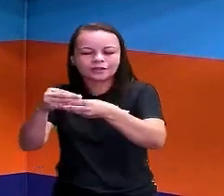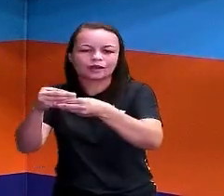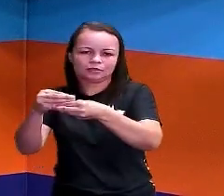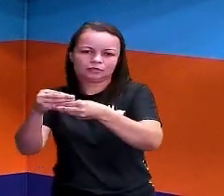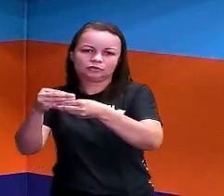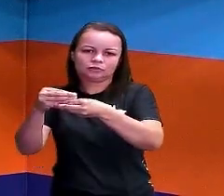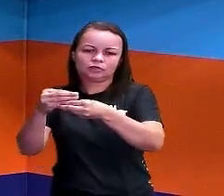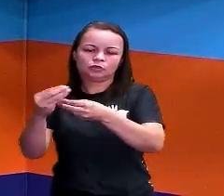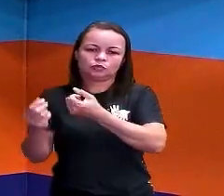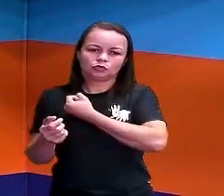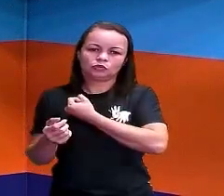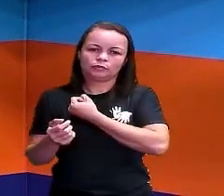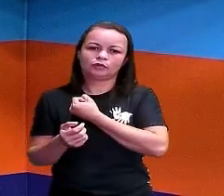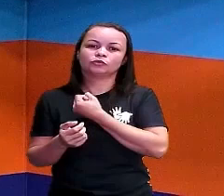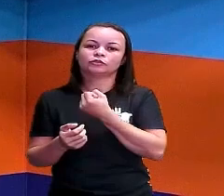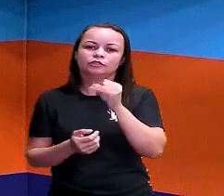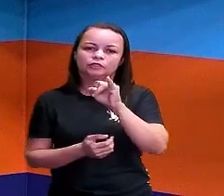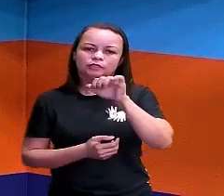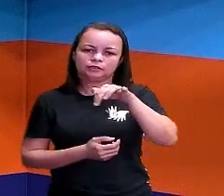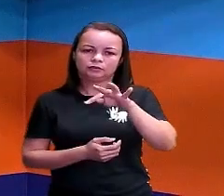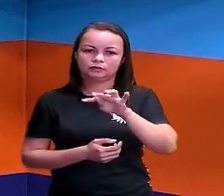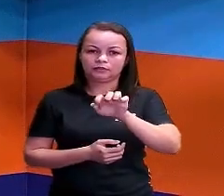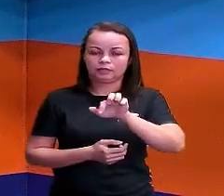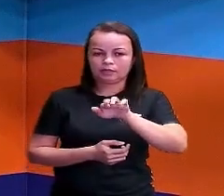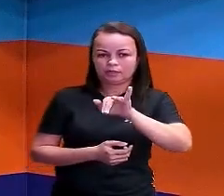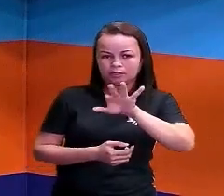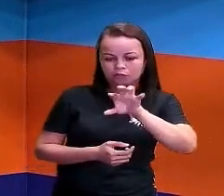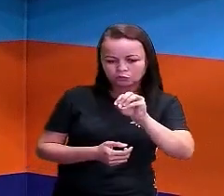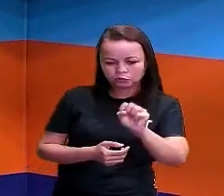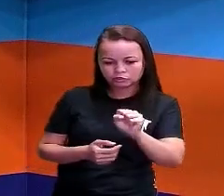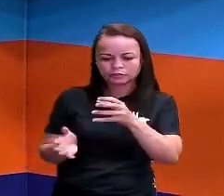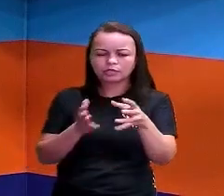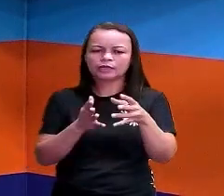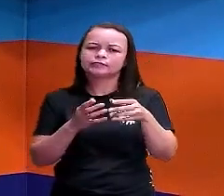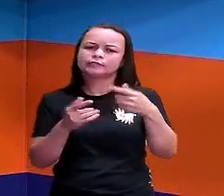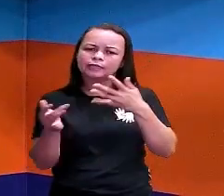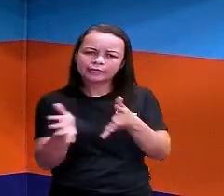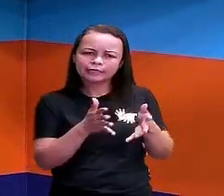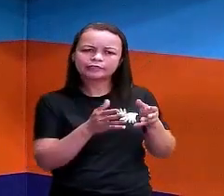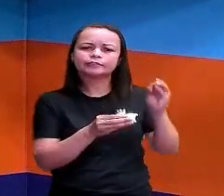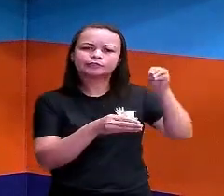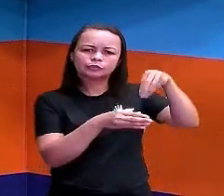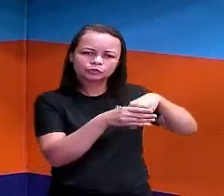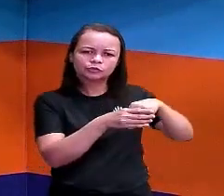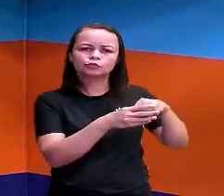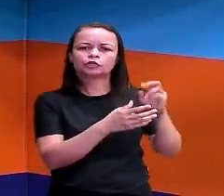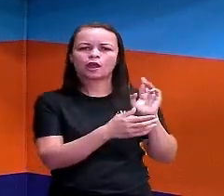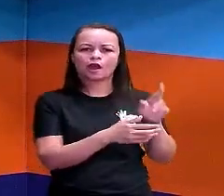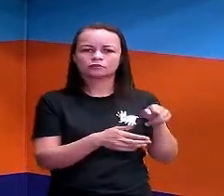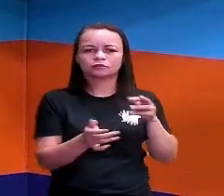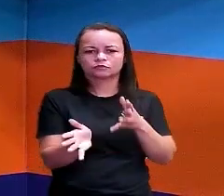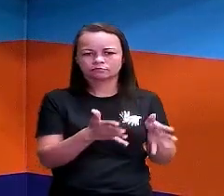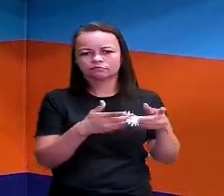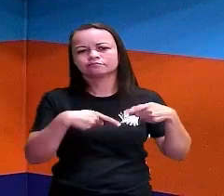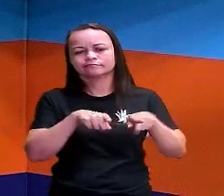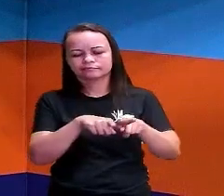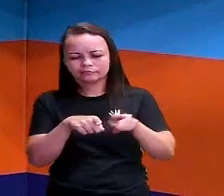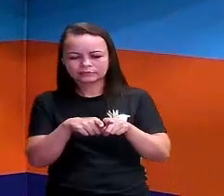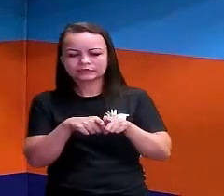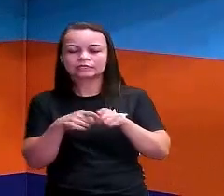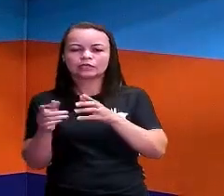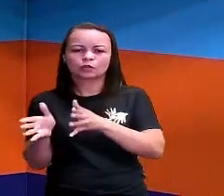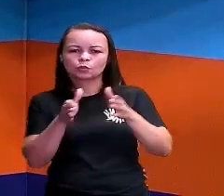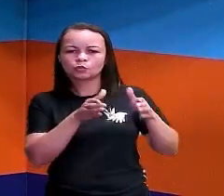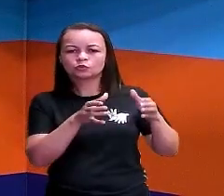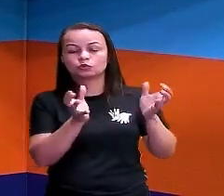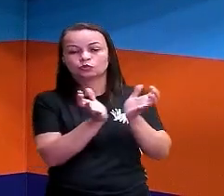números inteiros, né? E assim sucessivamente. Dentro dos racionais vai estar todos os conjuntos anteriores, o